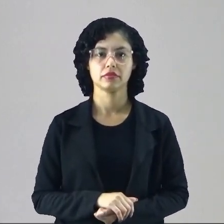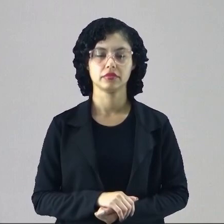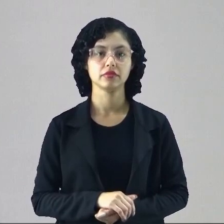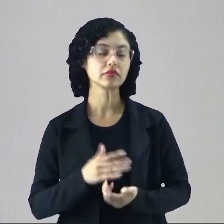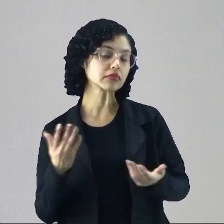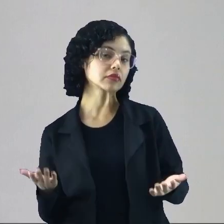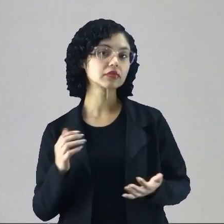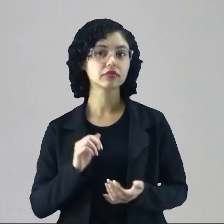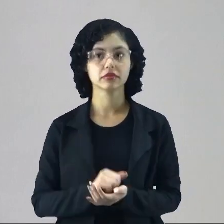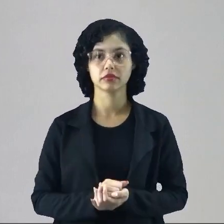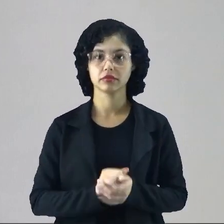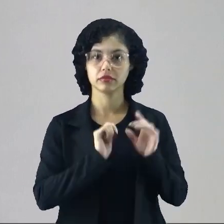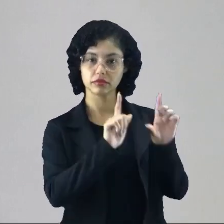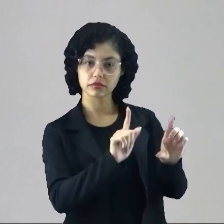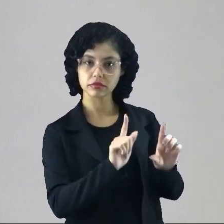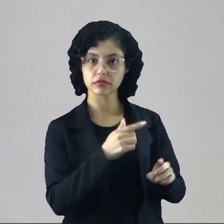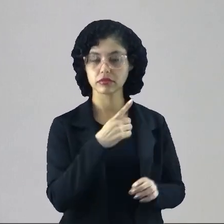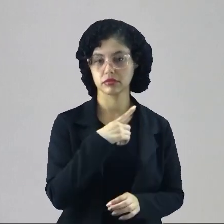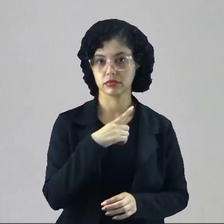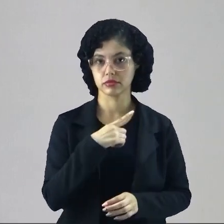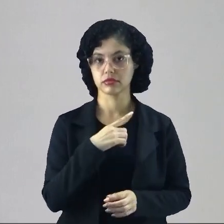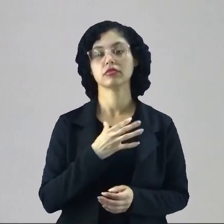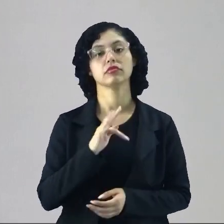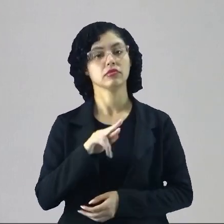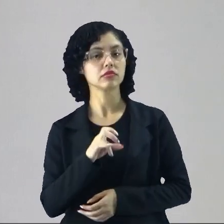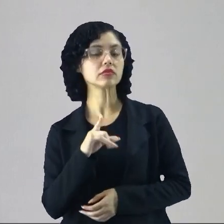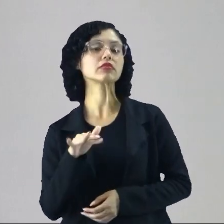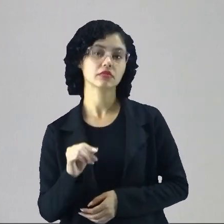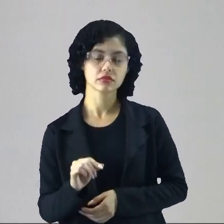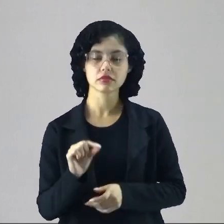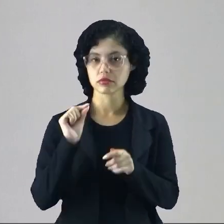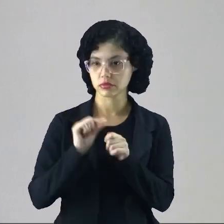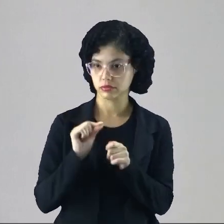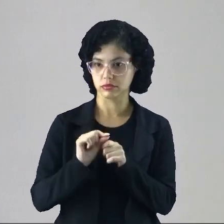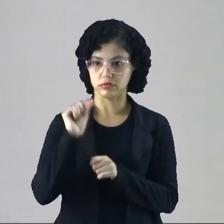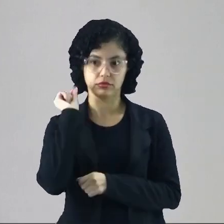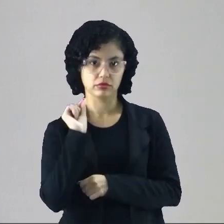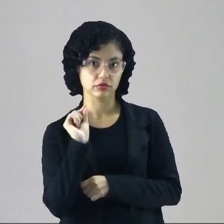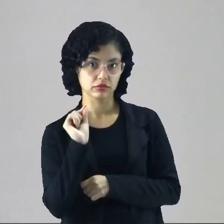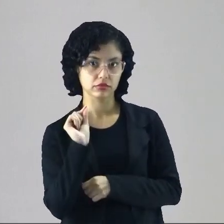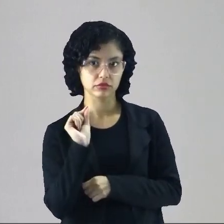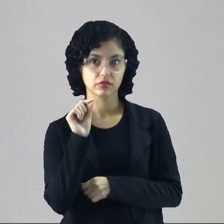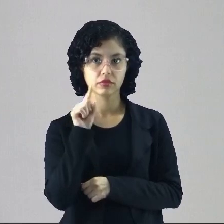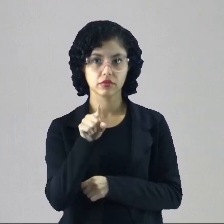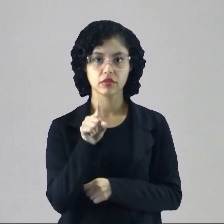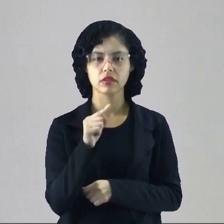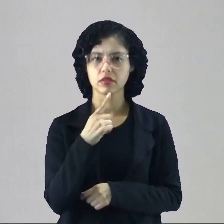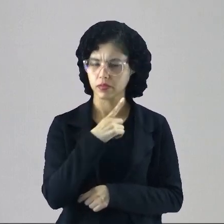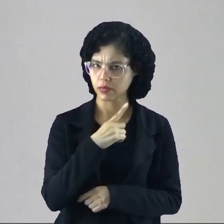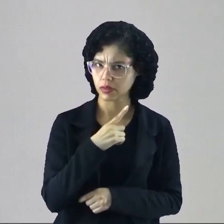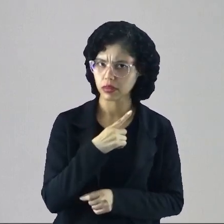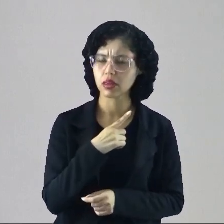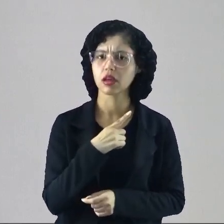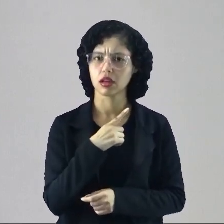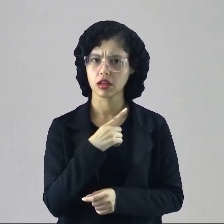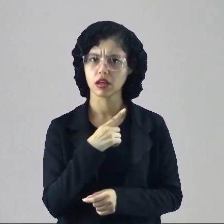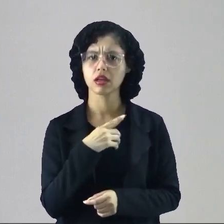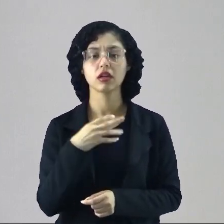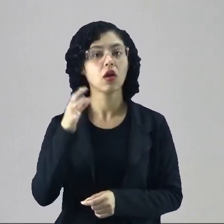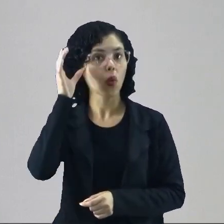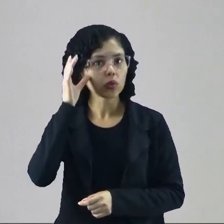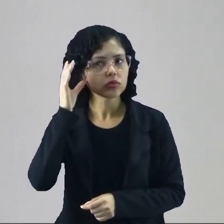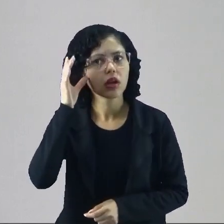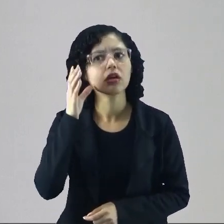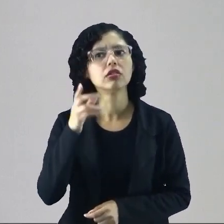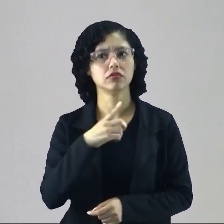então o cartaz ele tem essa função né de fazer com que você tome as suas atitudes de forma